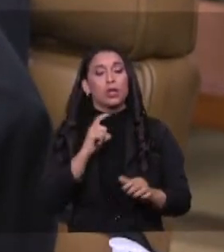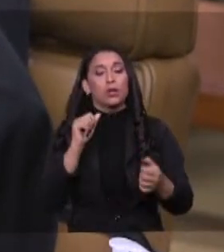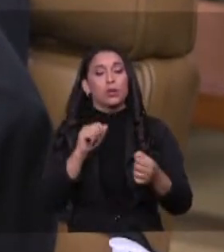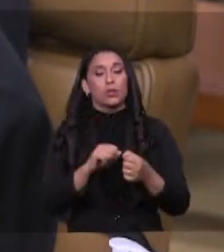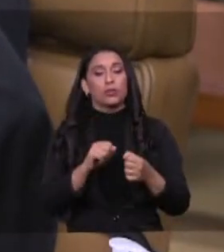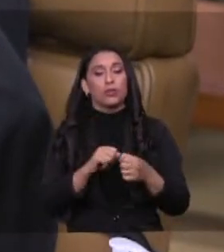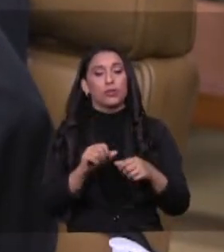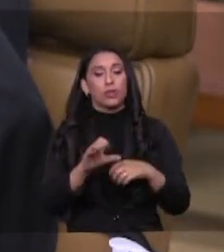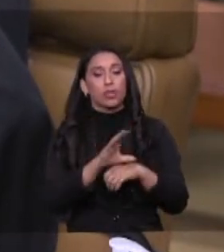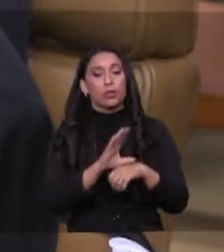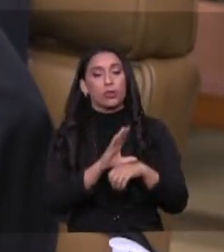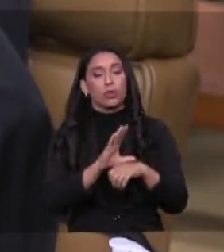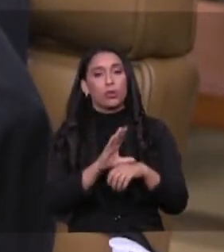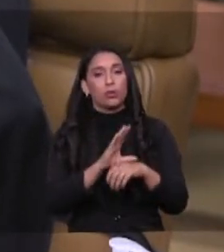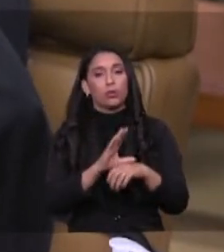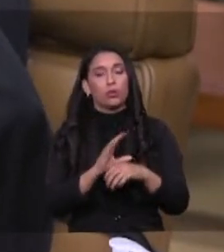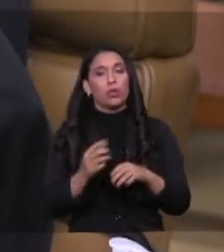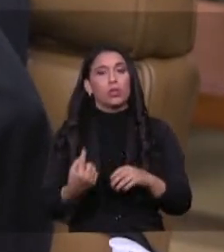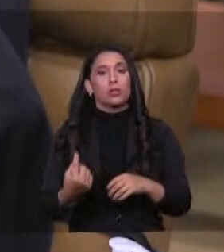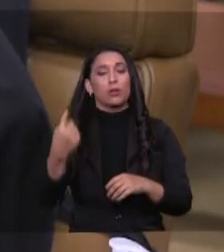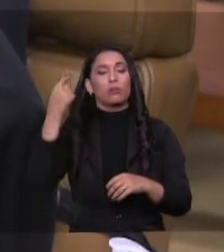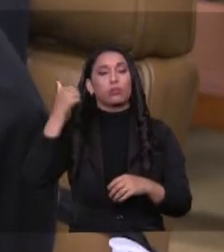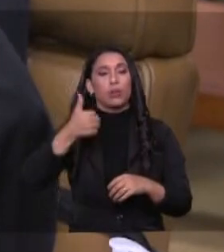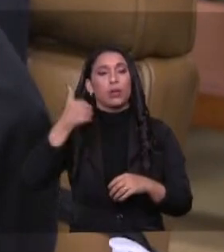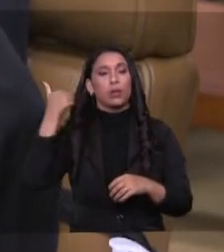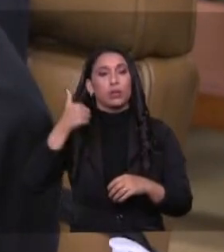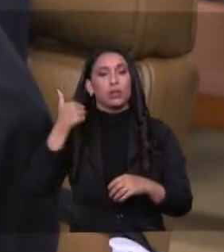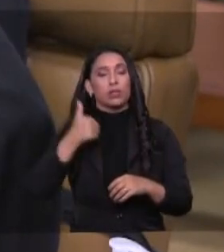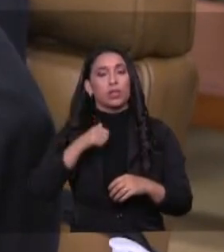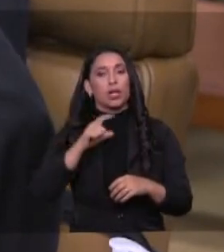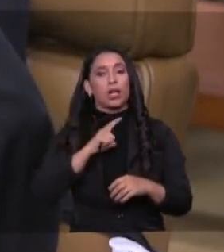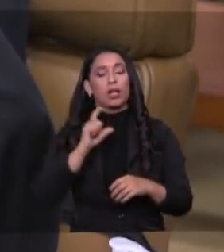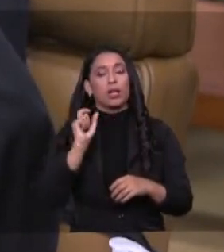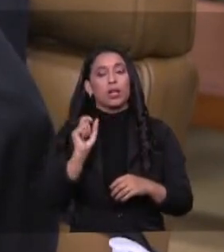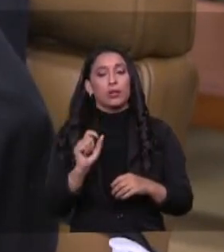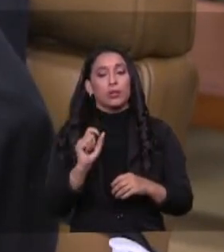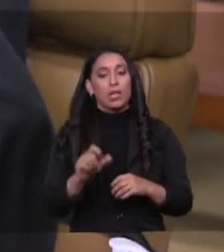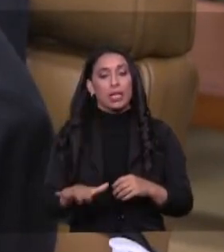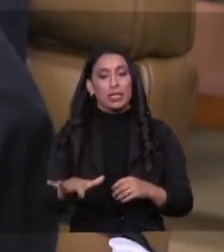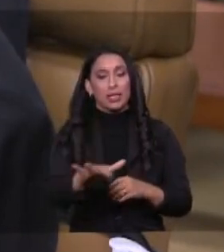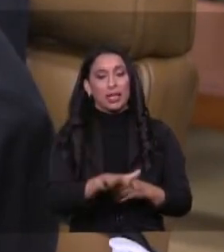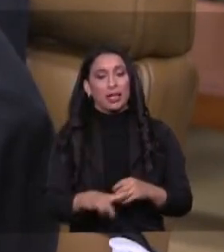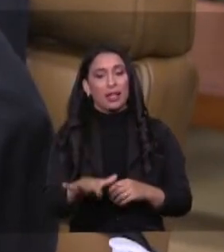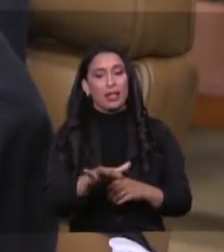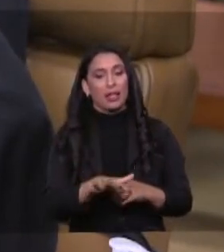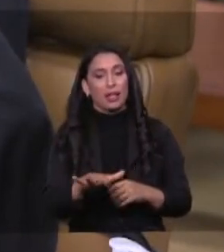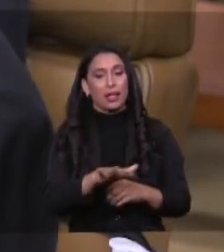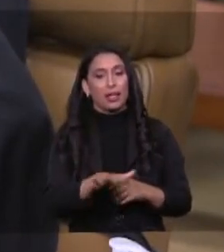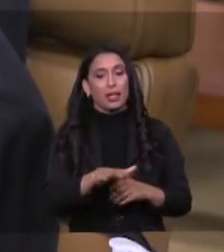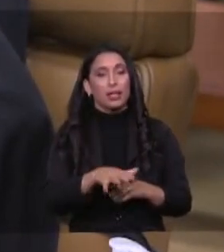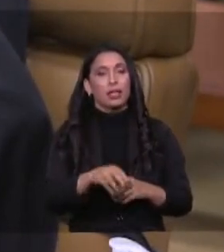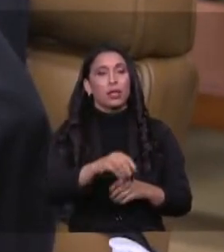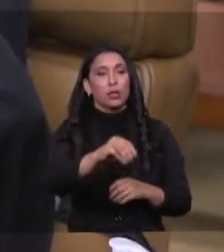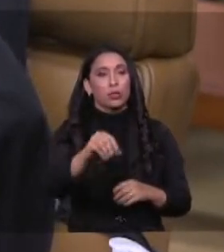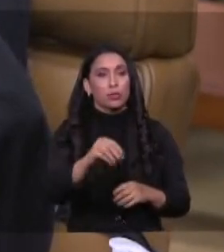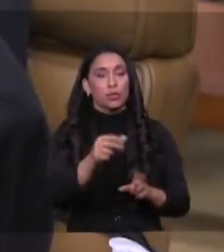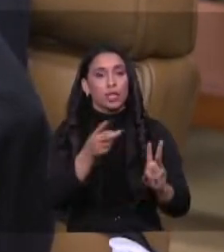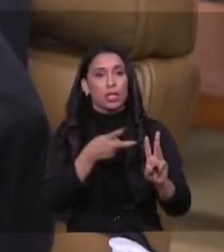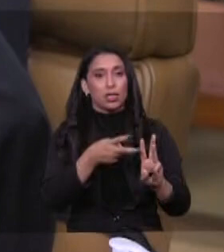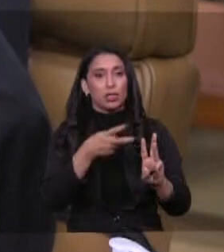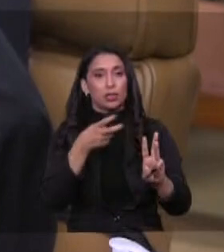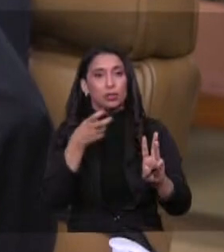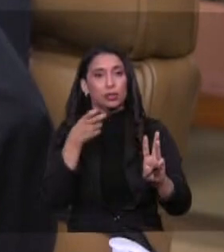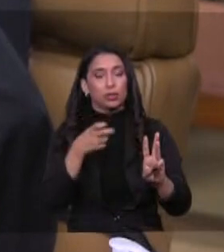pelo constituinte originário entre a caracterização de determinada área como sendo terra indígena e